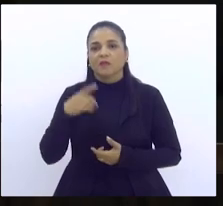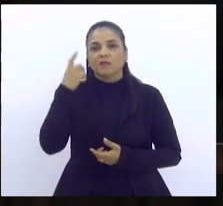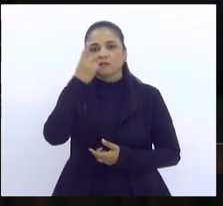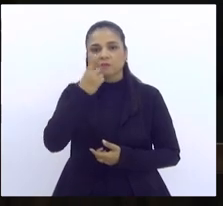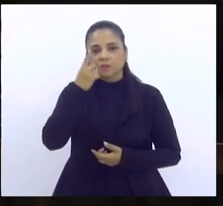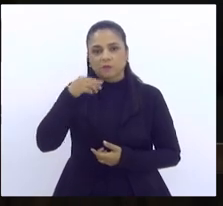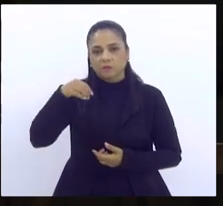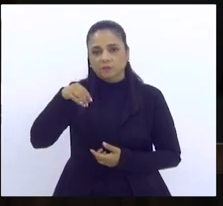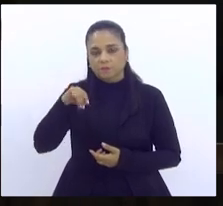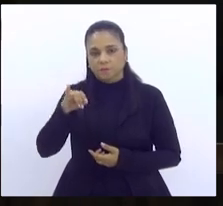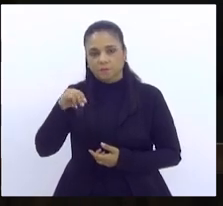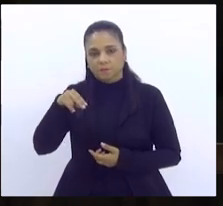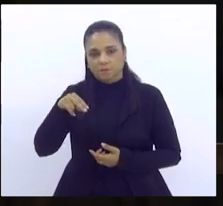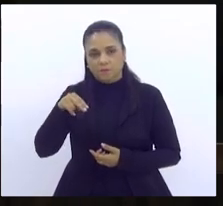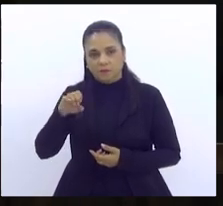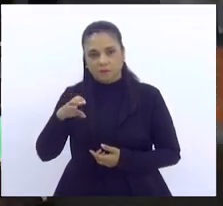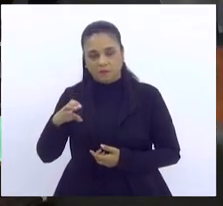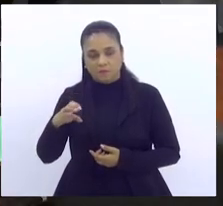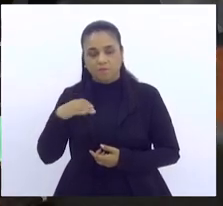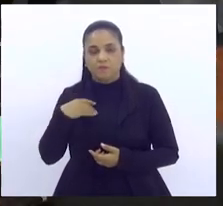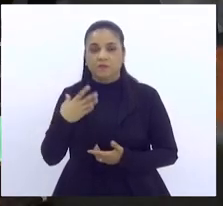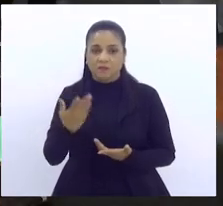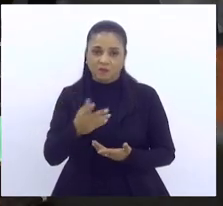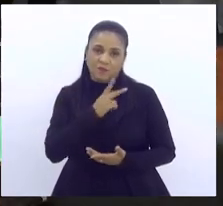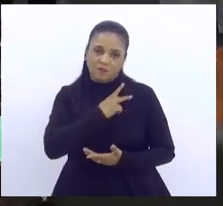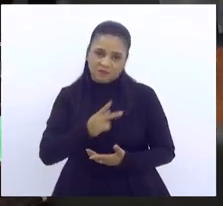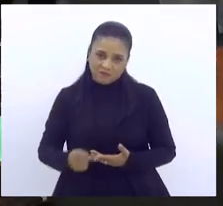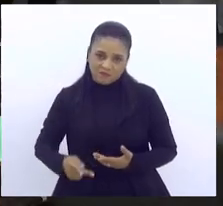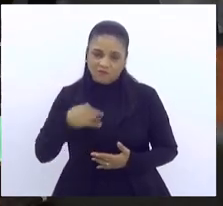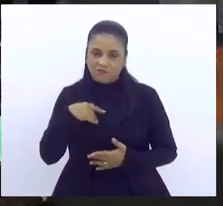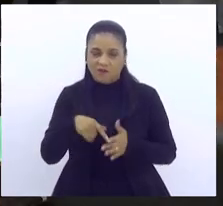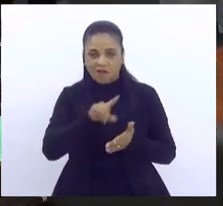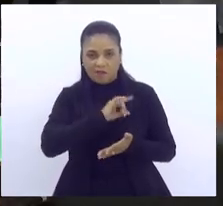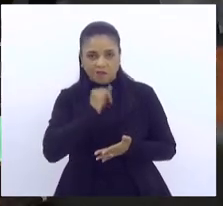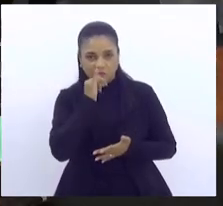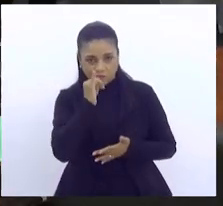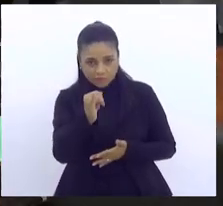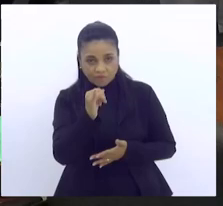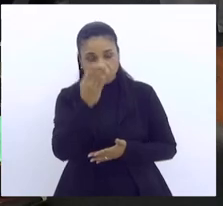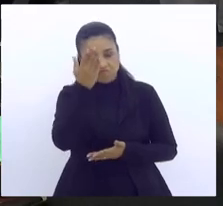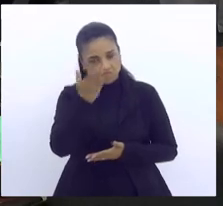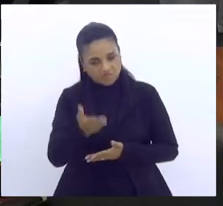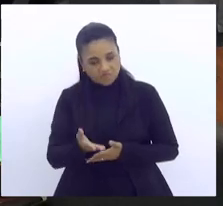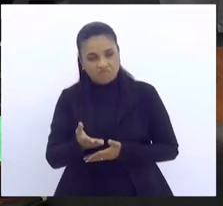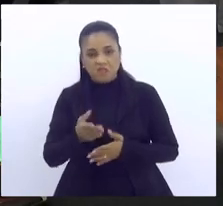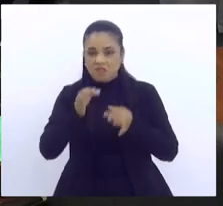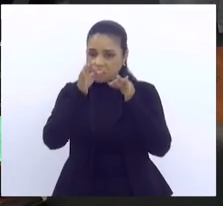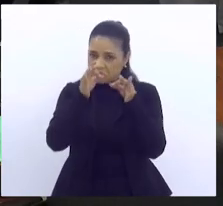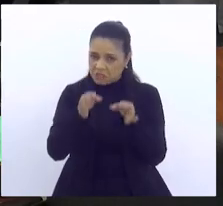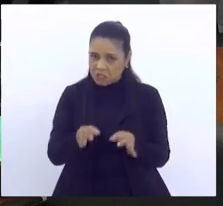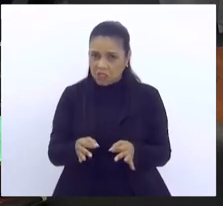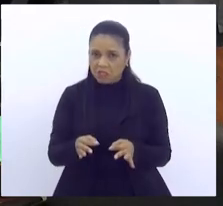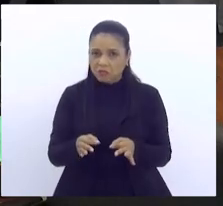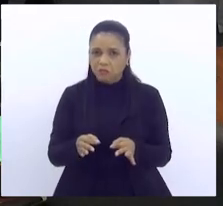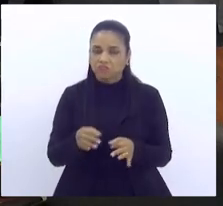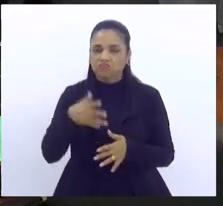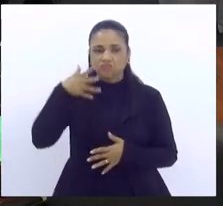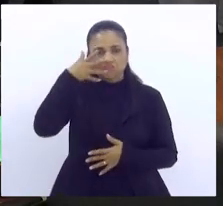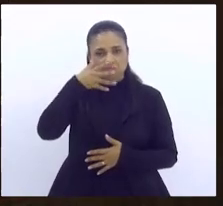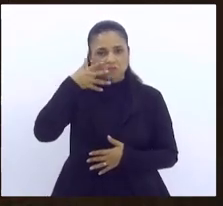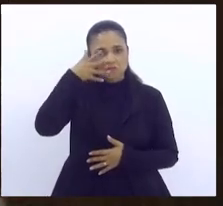Mink. Presidente Bacelar, antes de mais nada, eu queria dizer que Vossa Excelência foi muito correto na sua